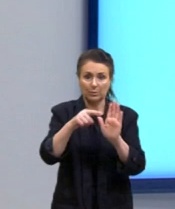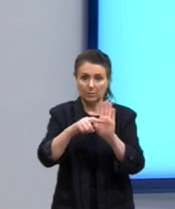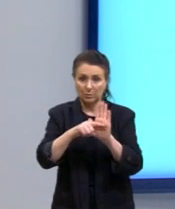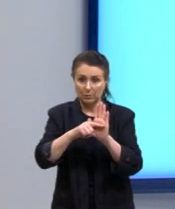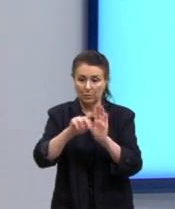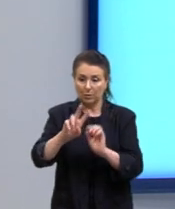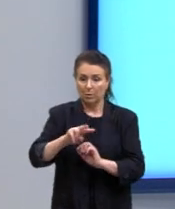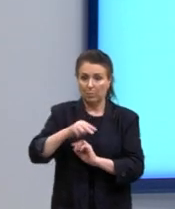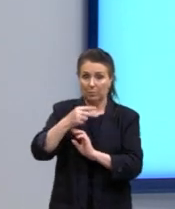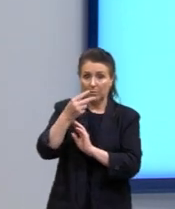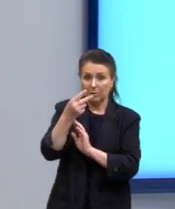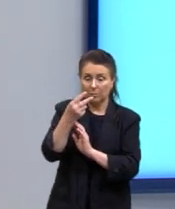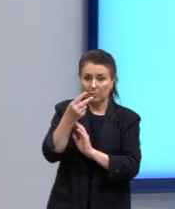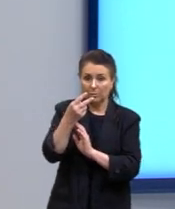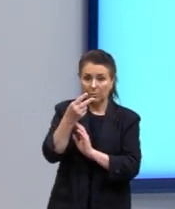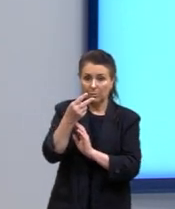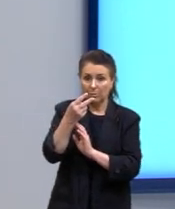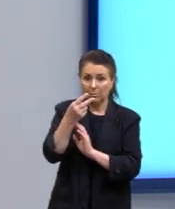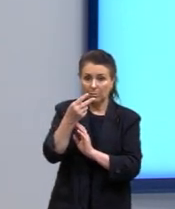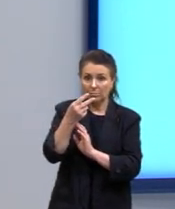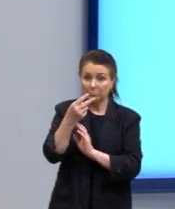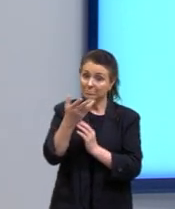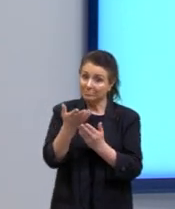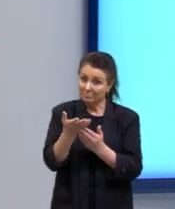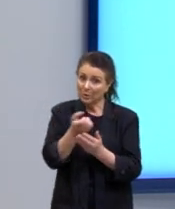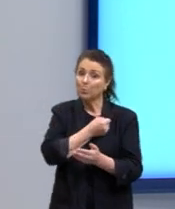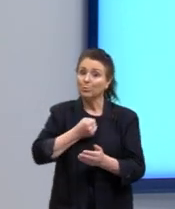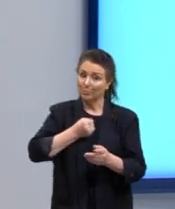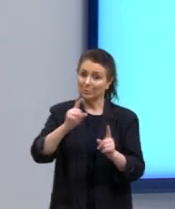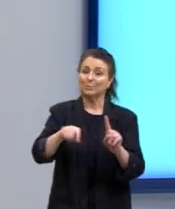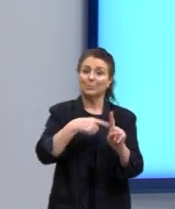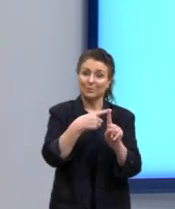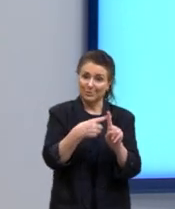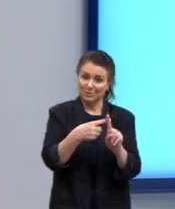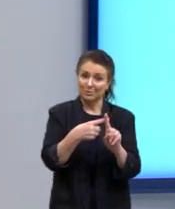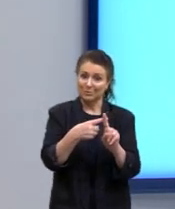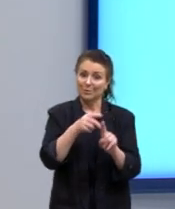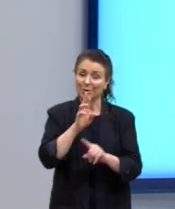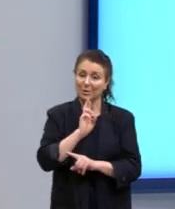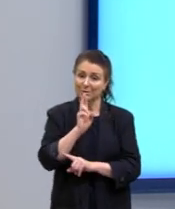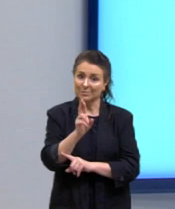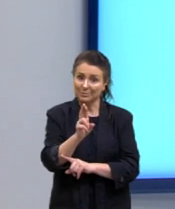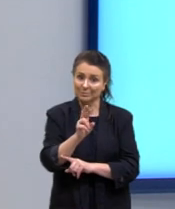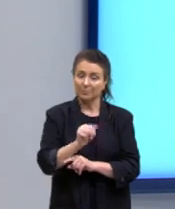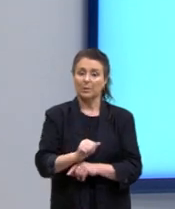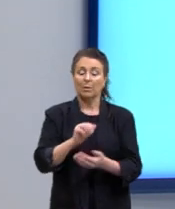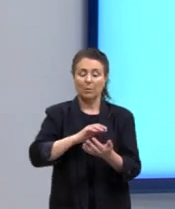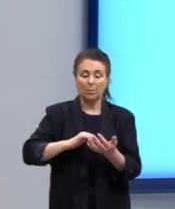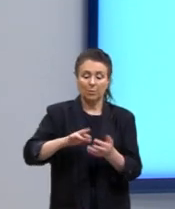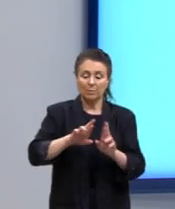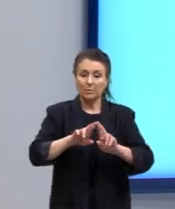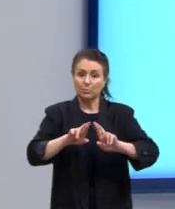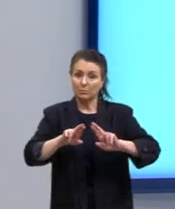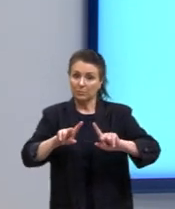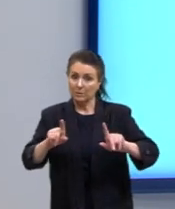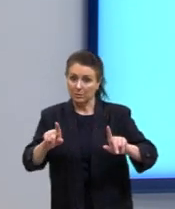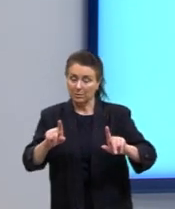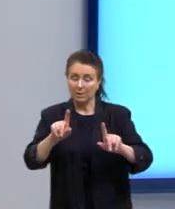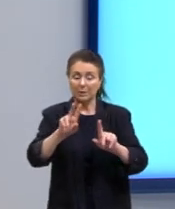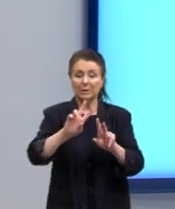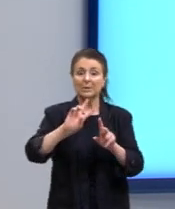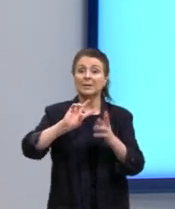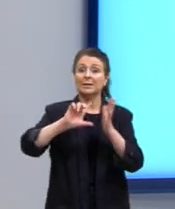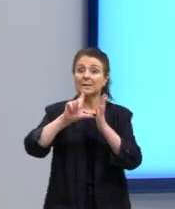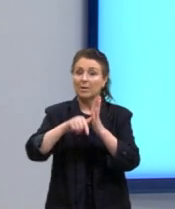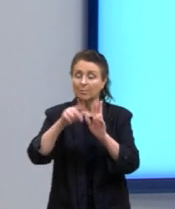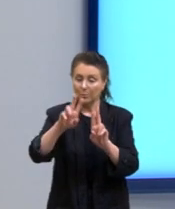elevado ao quadrado resulta em um número positivo então por isso que calculamos a diferença e elevamos